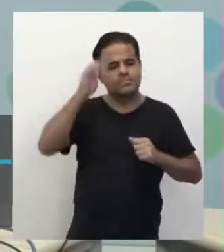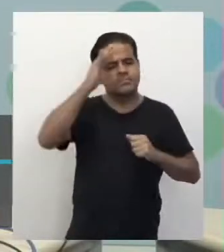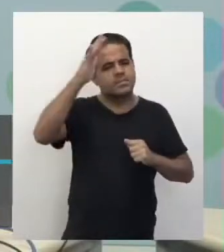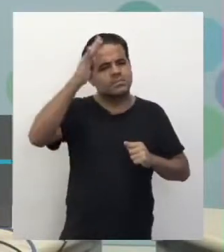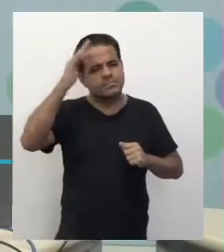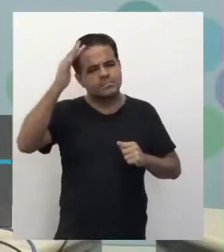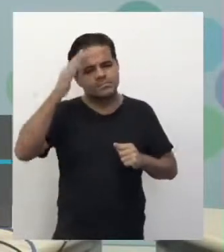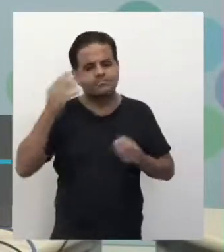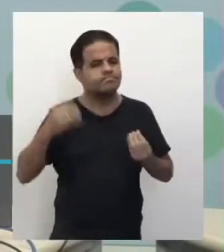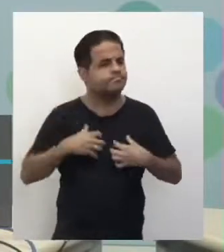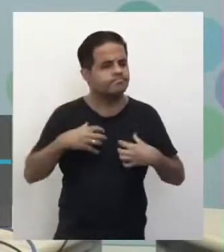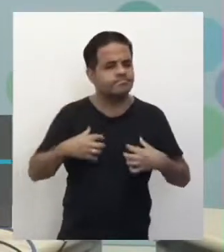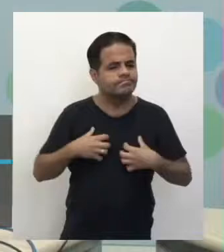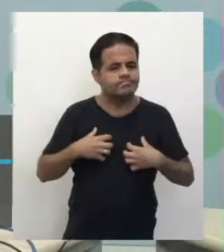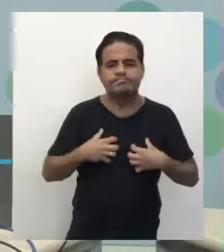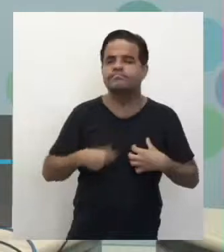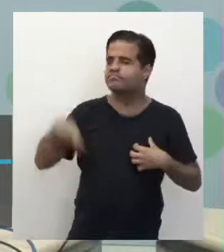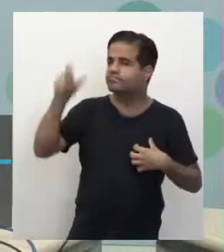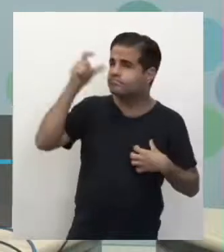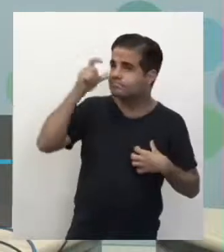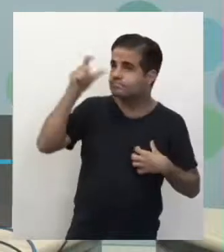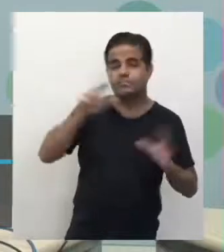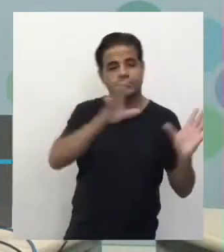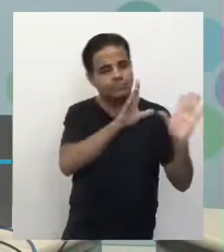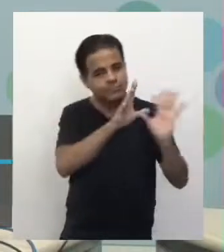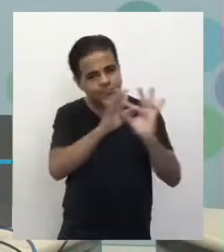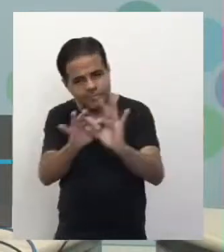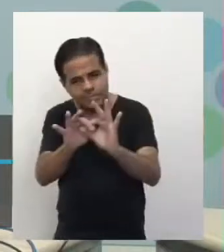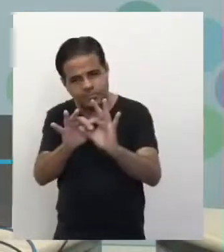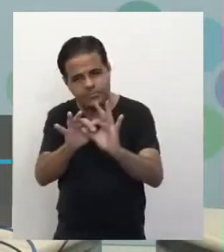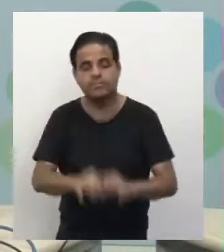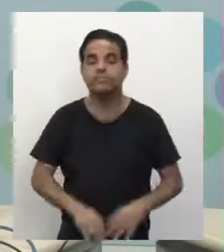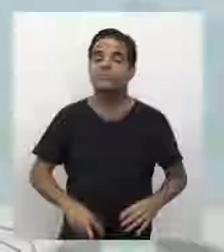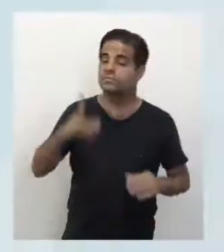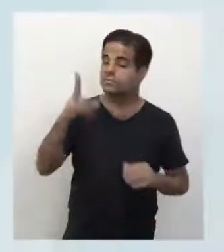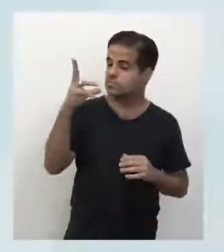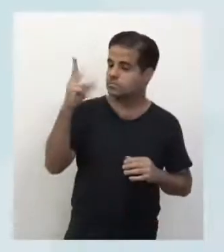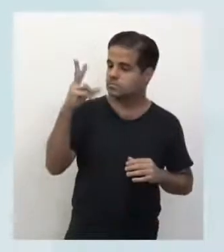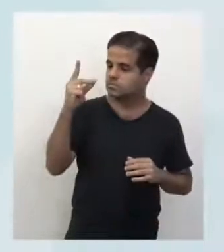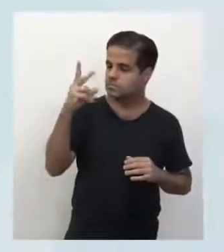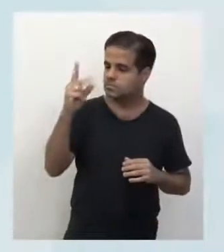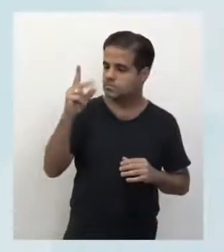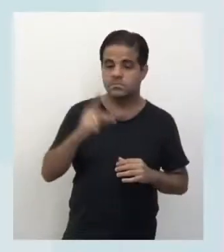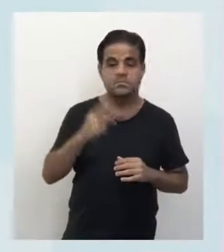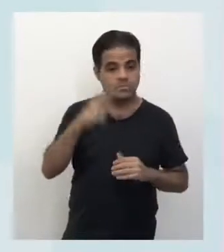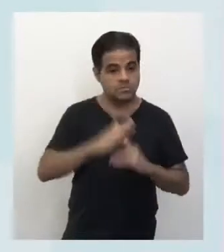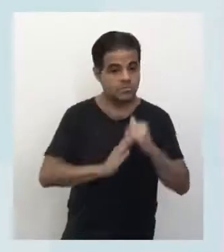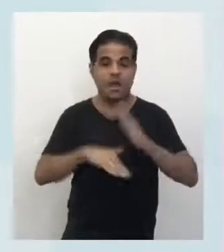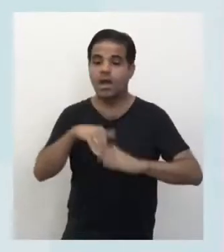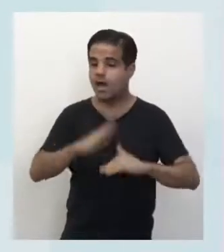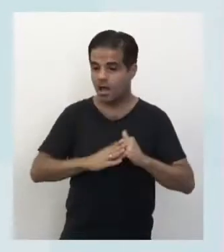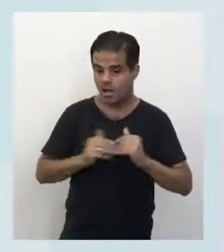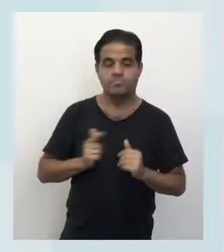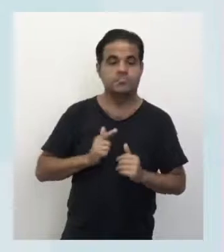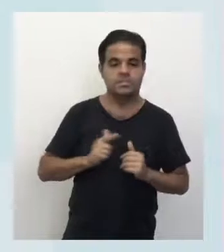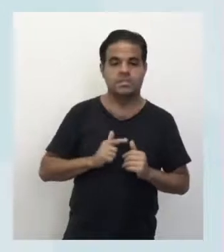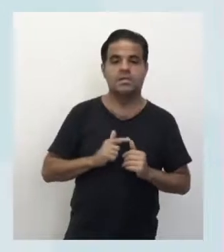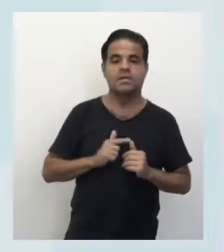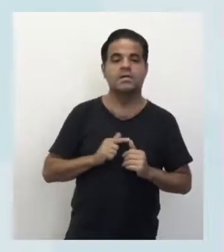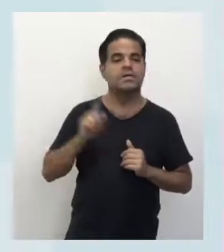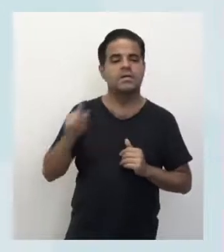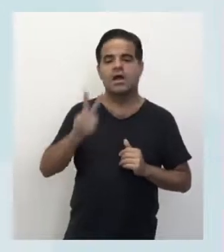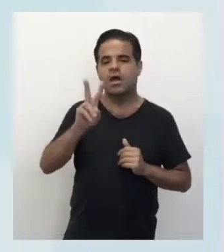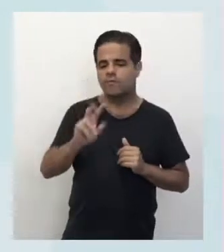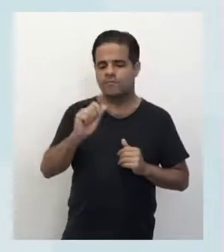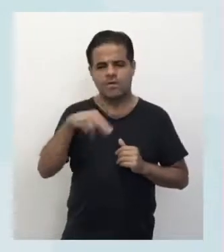pensar nisso, né? Observando esse contexto. O segundo, nós temos aí uma obra, né, do Van Gogh, e